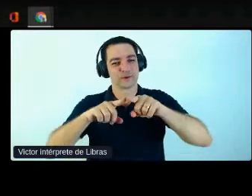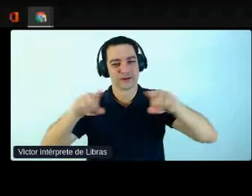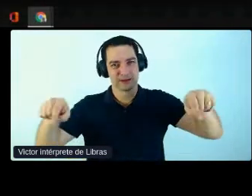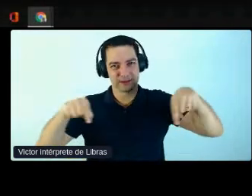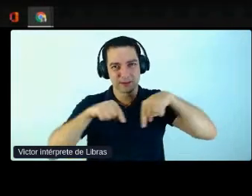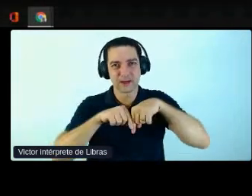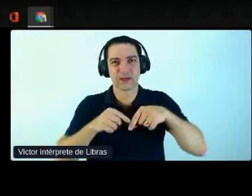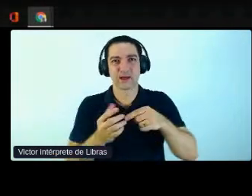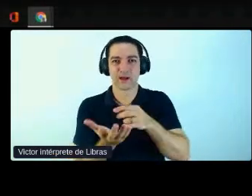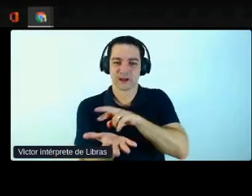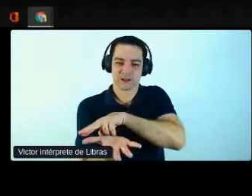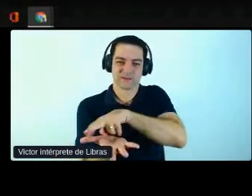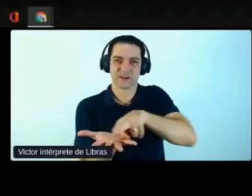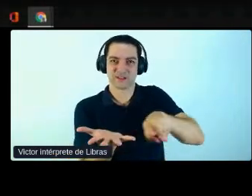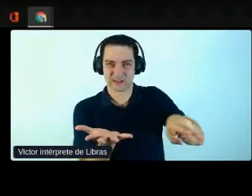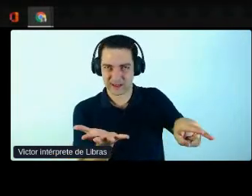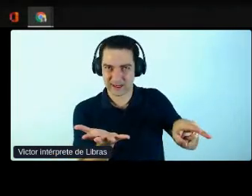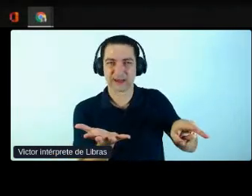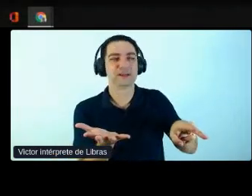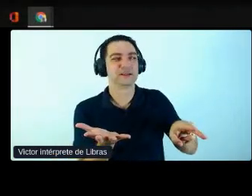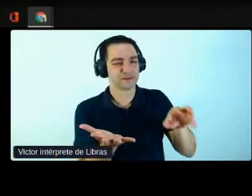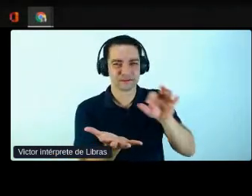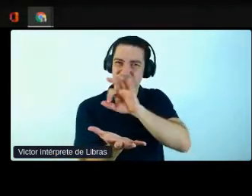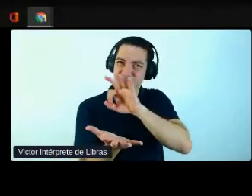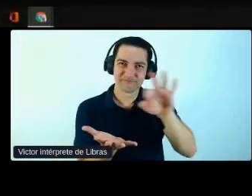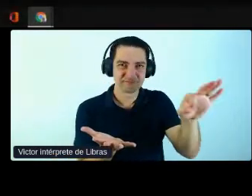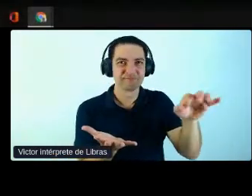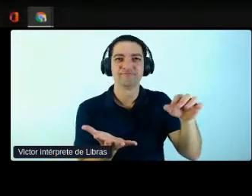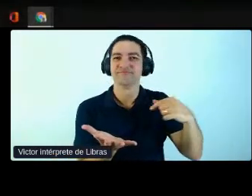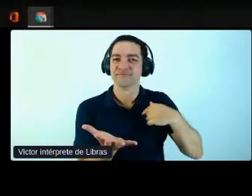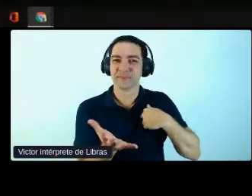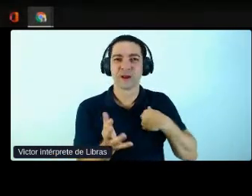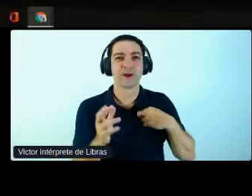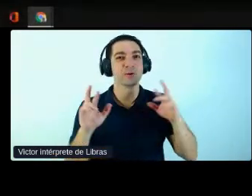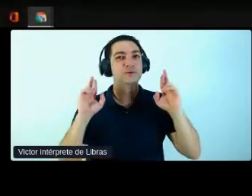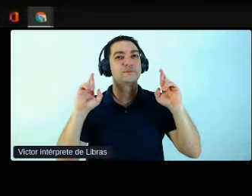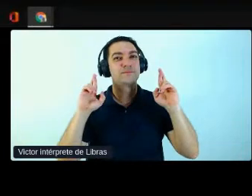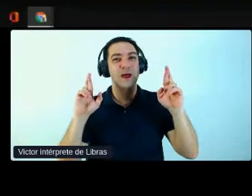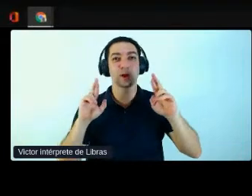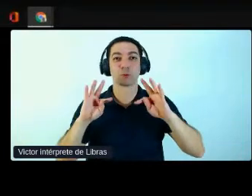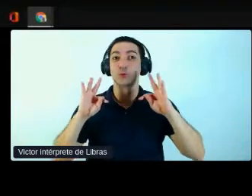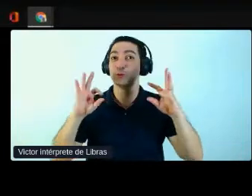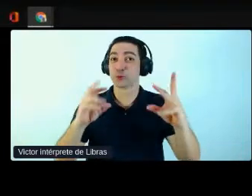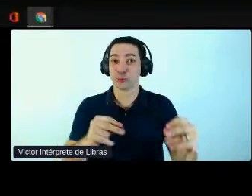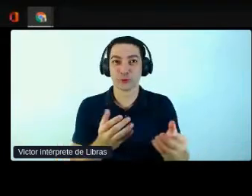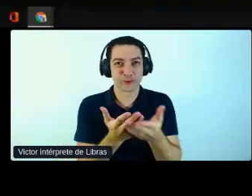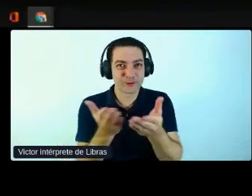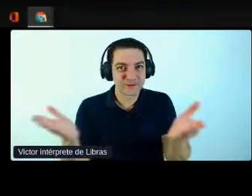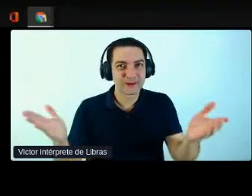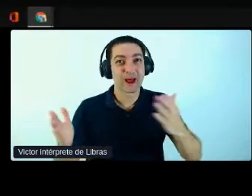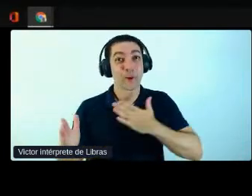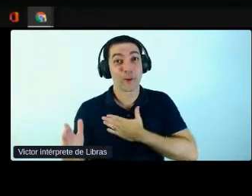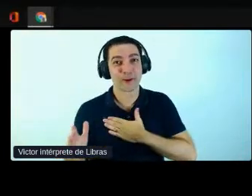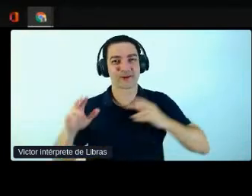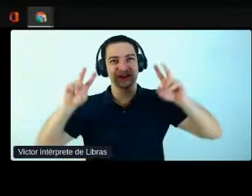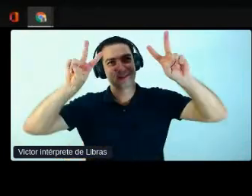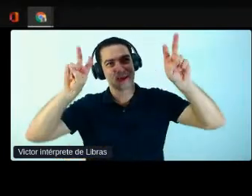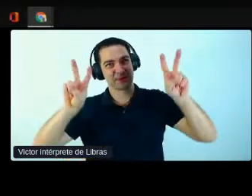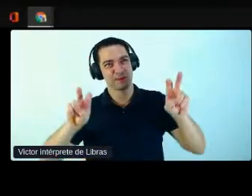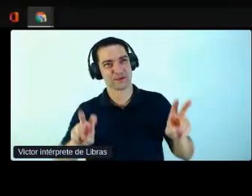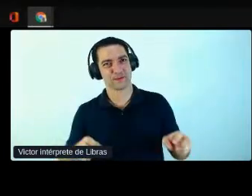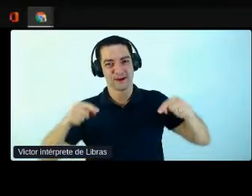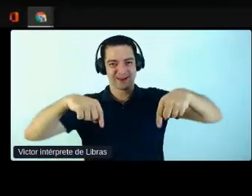E, né, espero que todo mundo esteja gostando dos conteúdos maravilhosos e incríveis que está tendo esse ano. E vamos